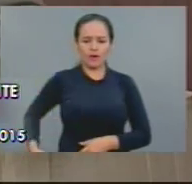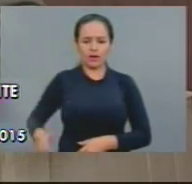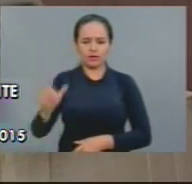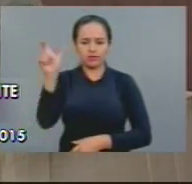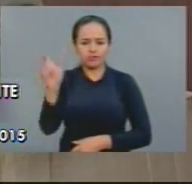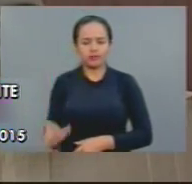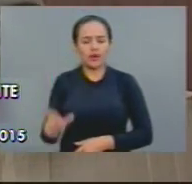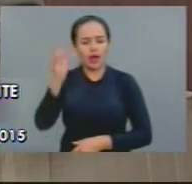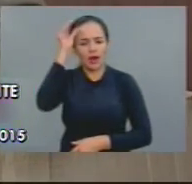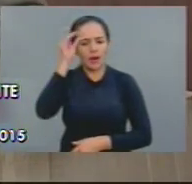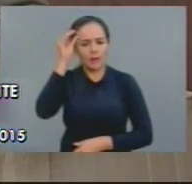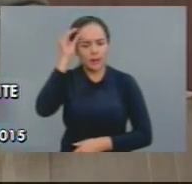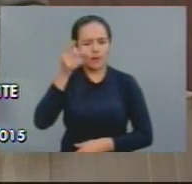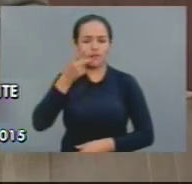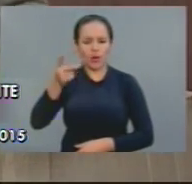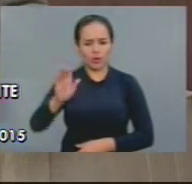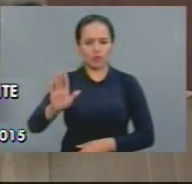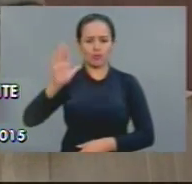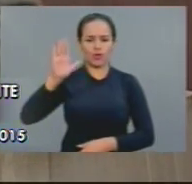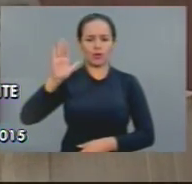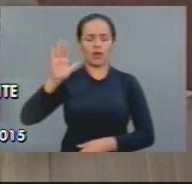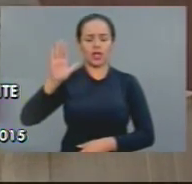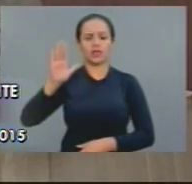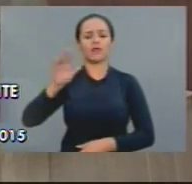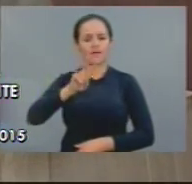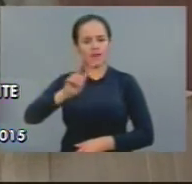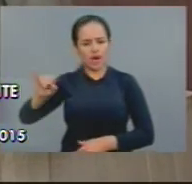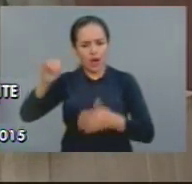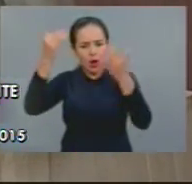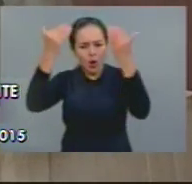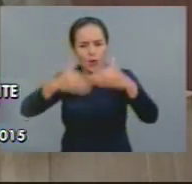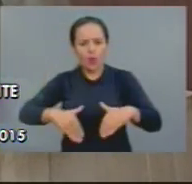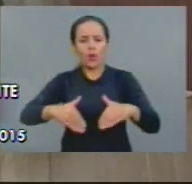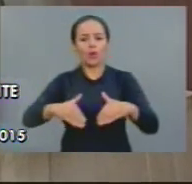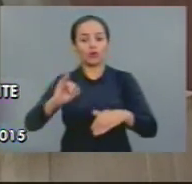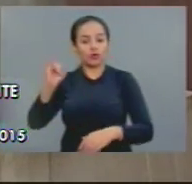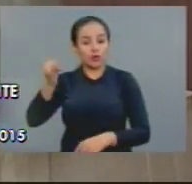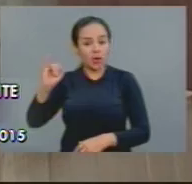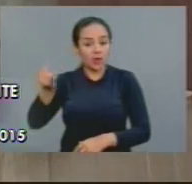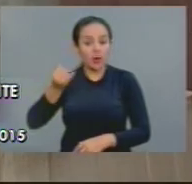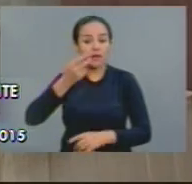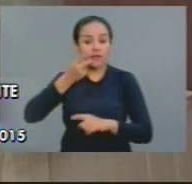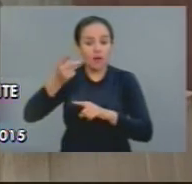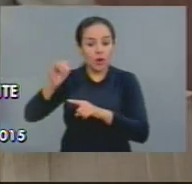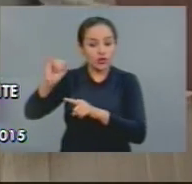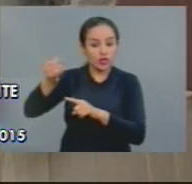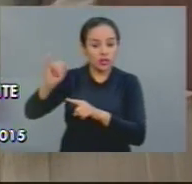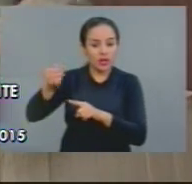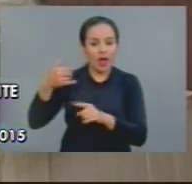publicamente com as comunidades universitárias das universidades cearenses em janeiro.